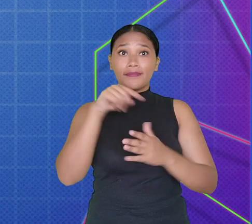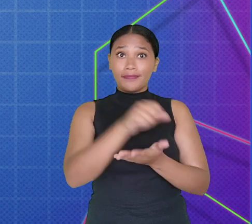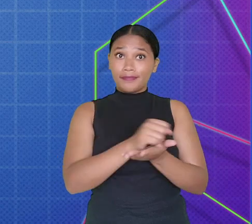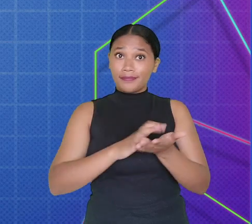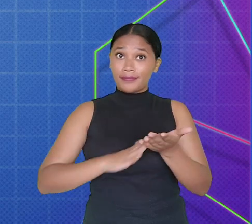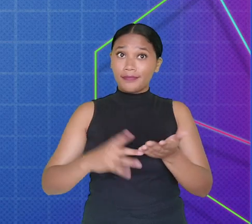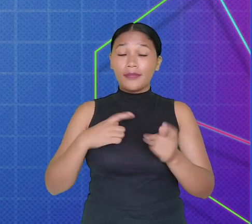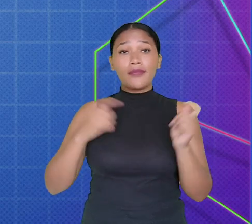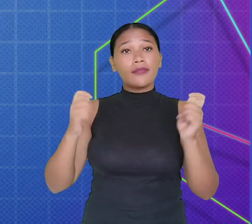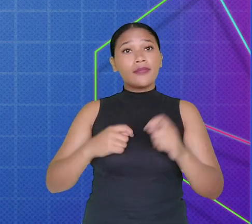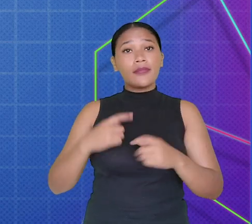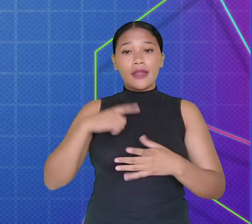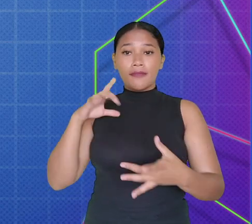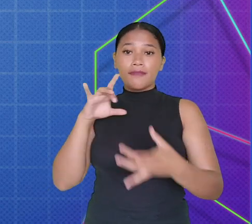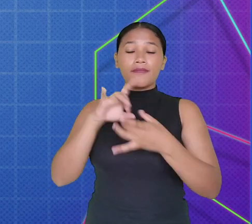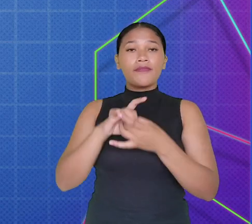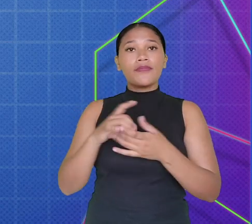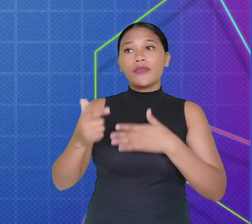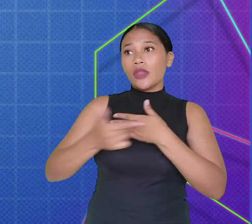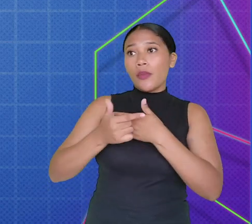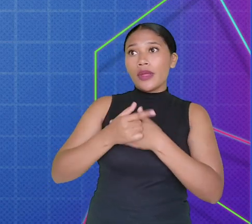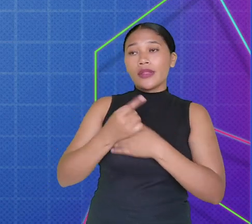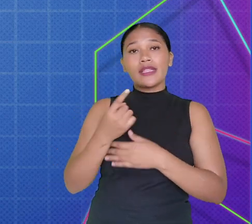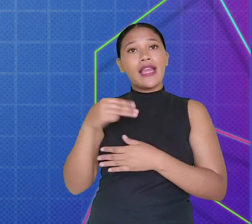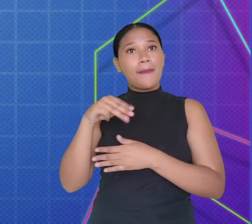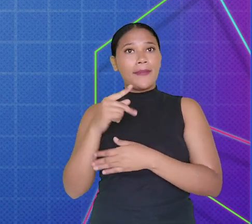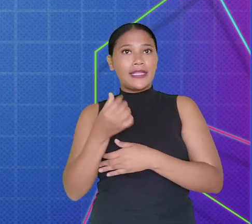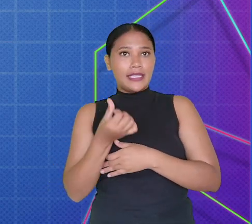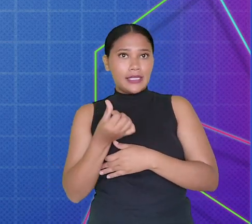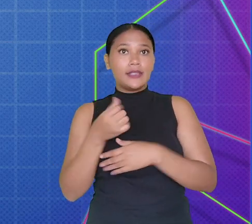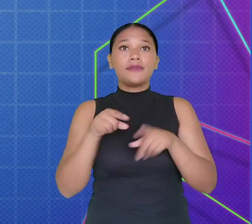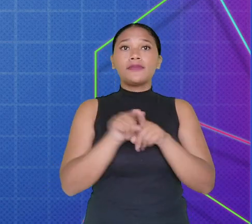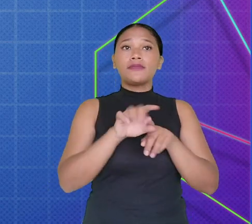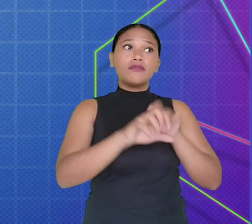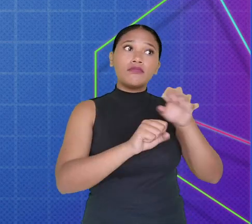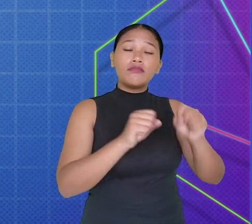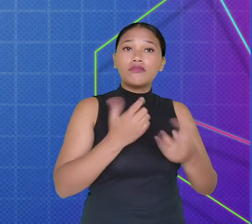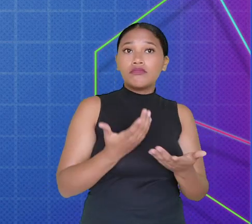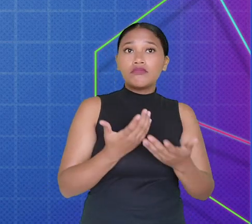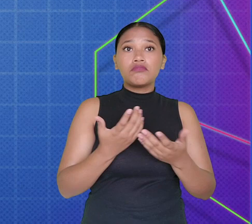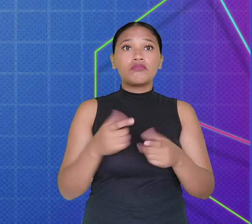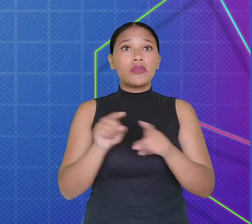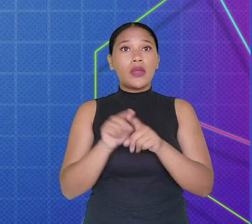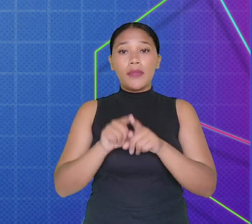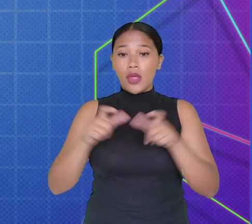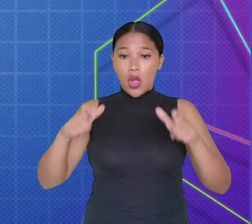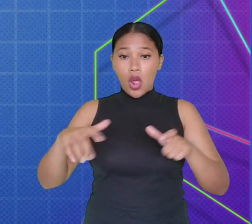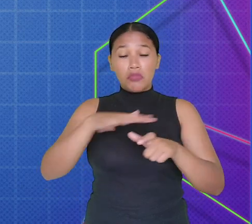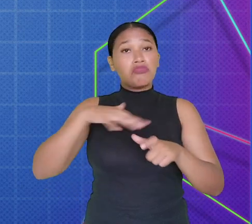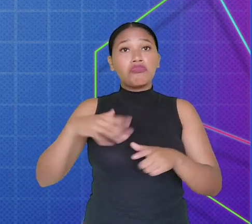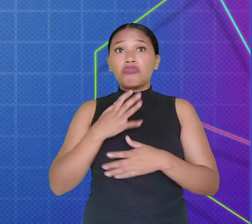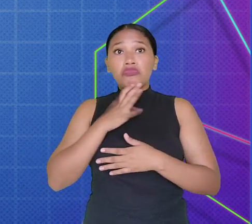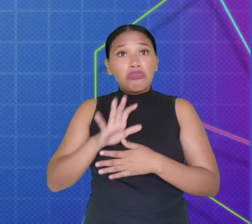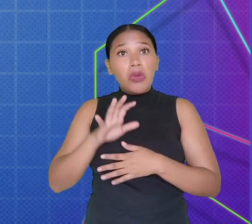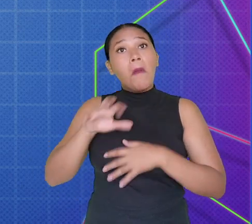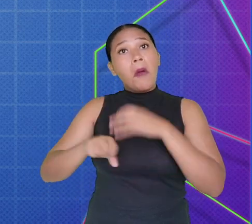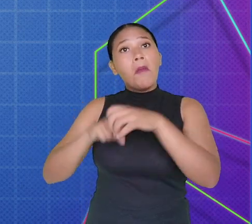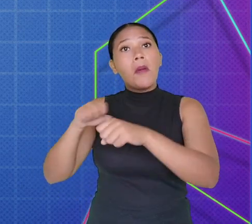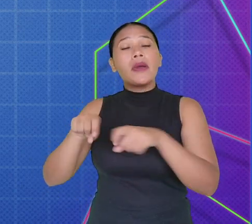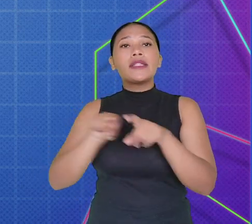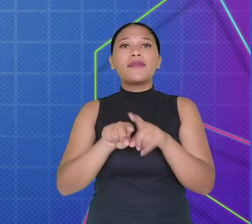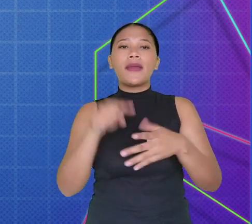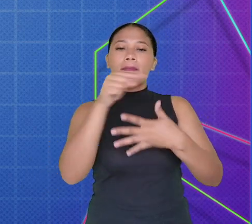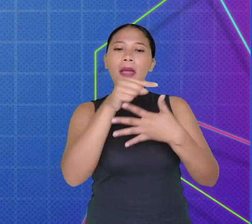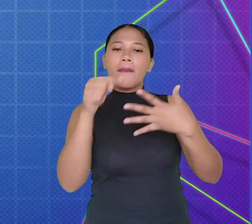espontânea. Essas atividades podem incluir interações com personagens não jogáveis, coleta de recursos, exploração de áreas ocultas